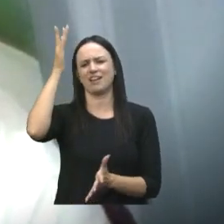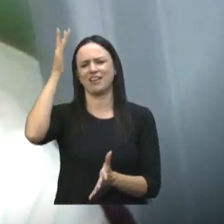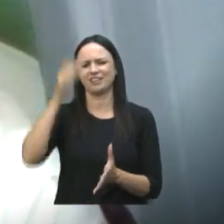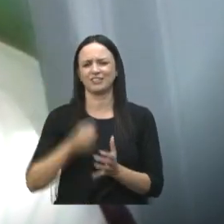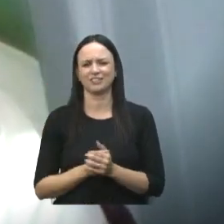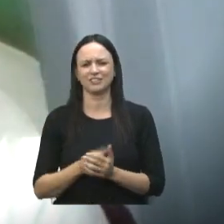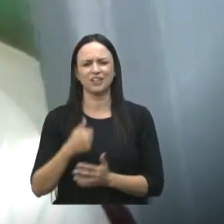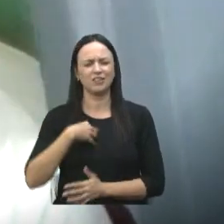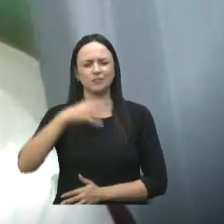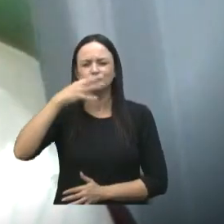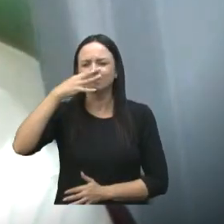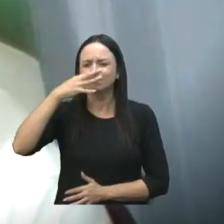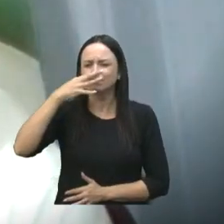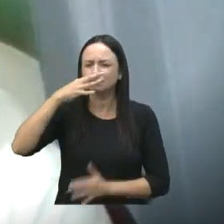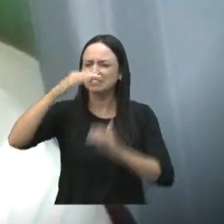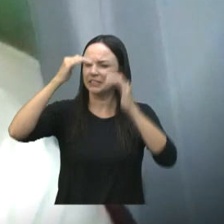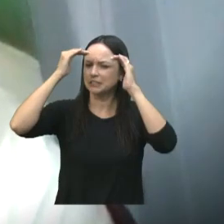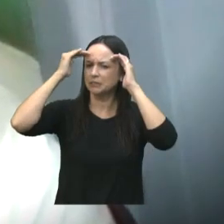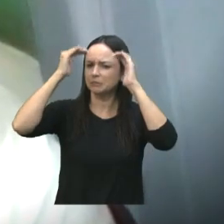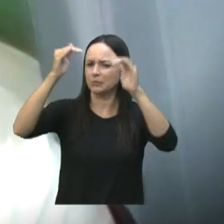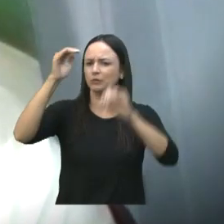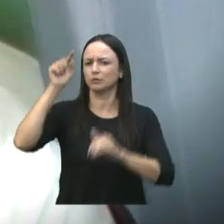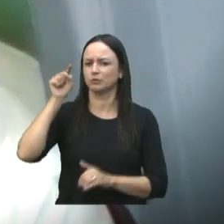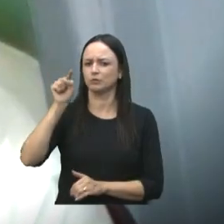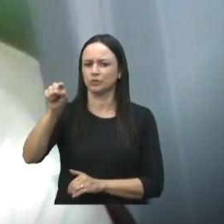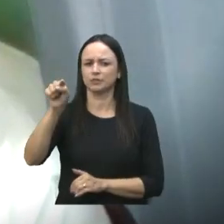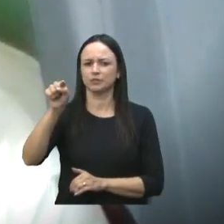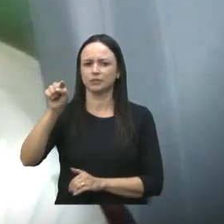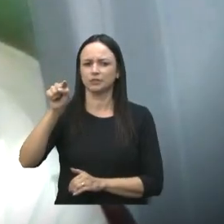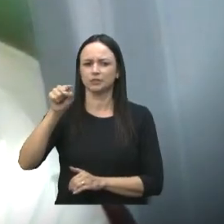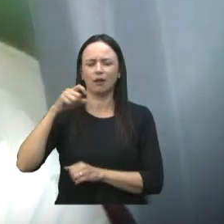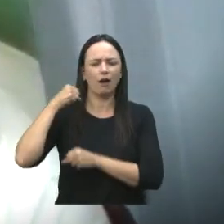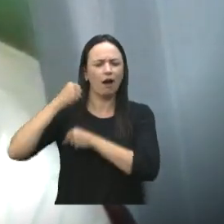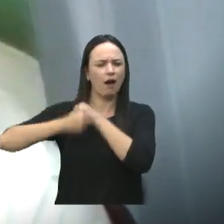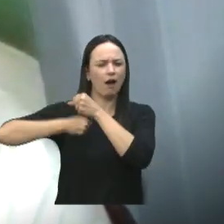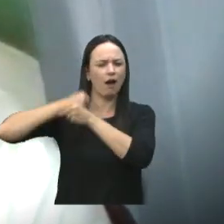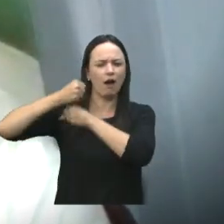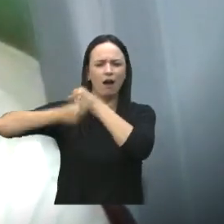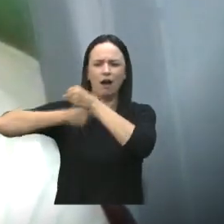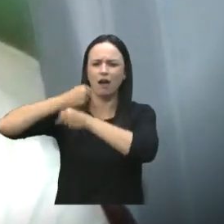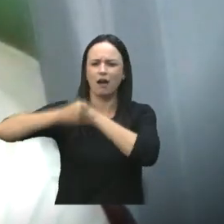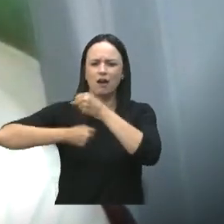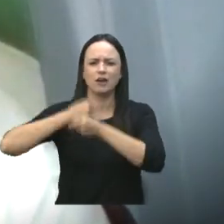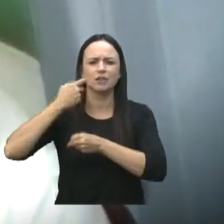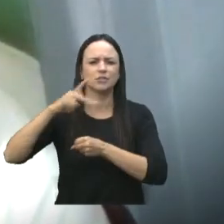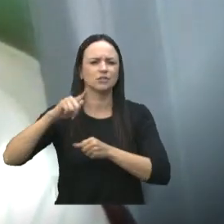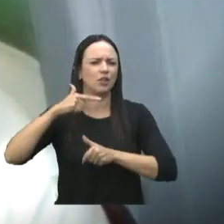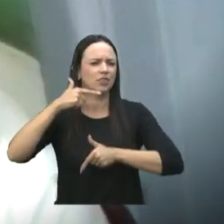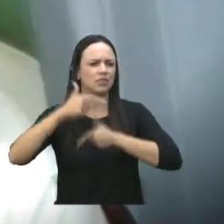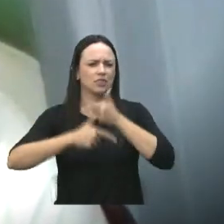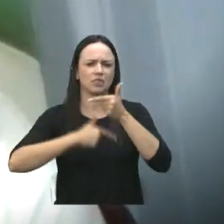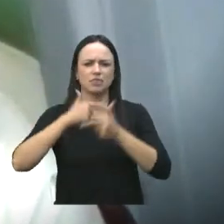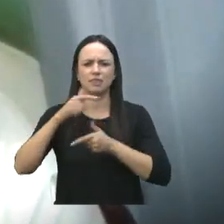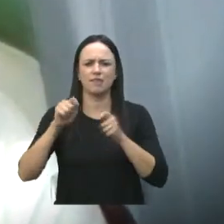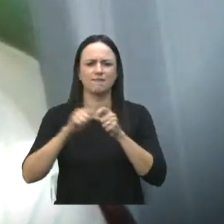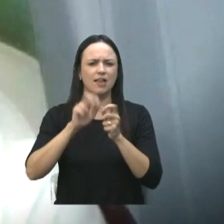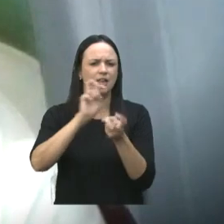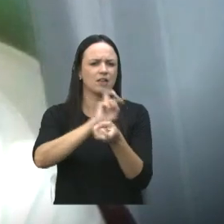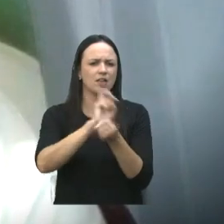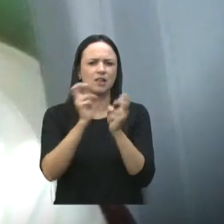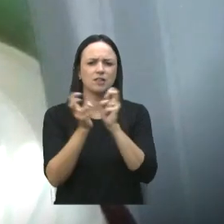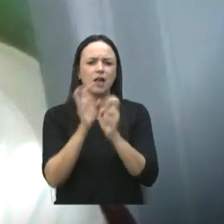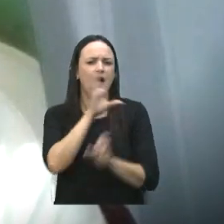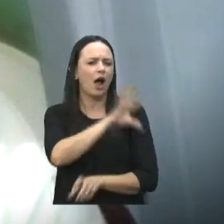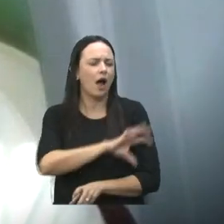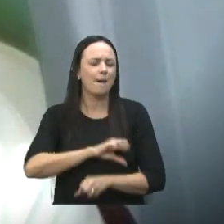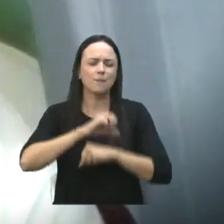Eu te admiro e te respeito por todos esses anos do seu trabalho feito com a capoeira, com amor,